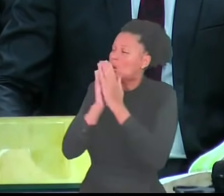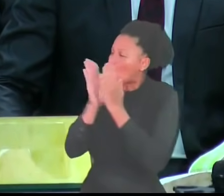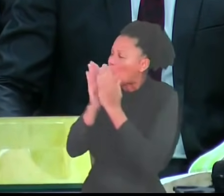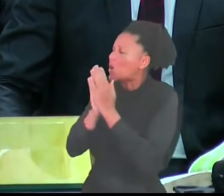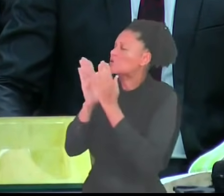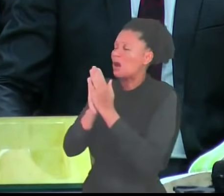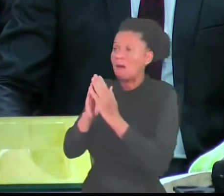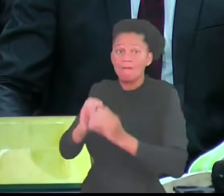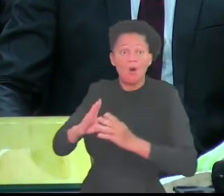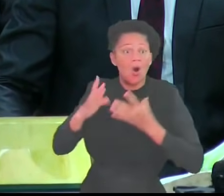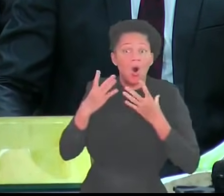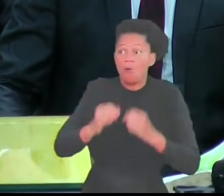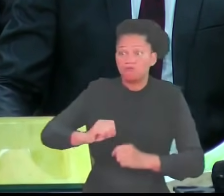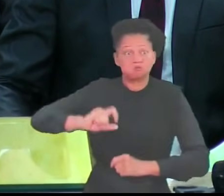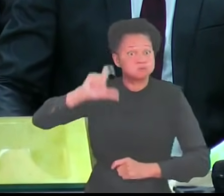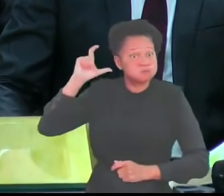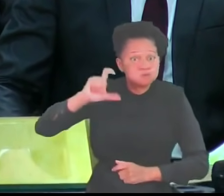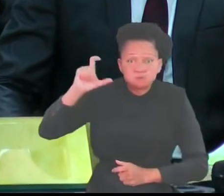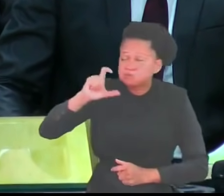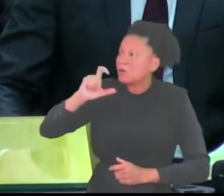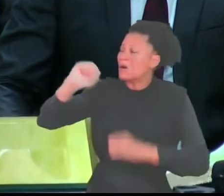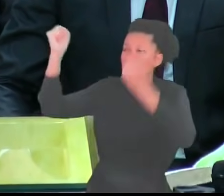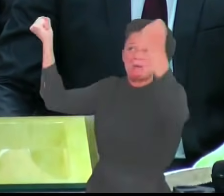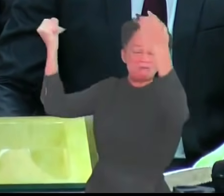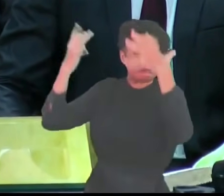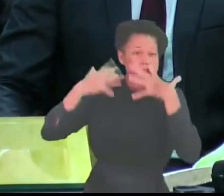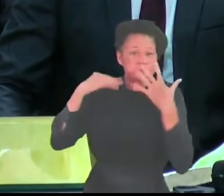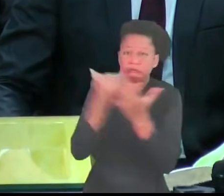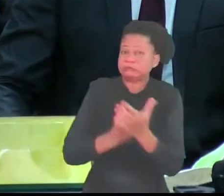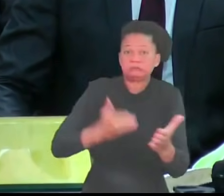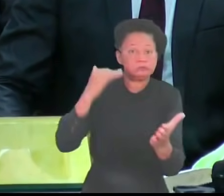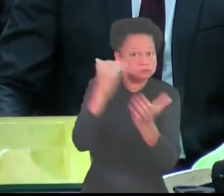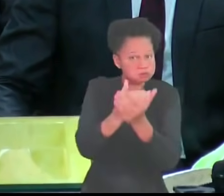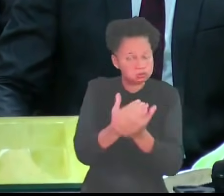a bênção é muita.